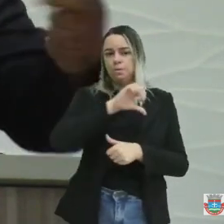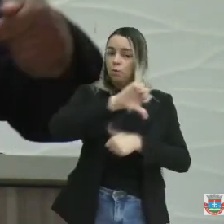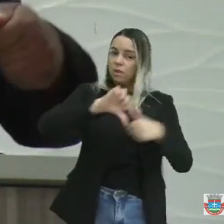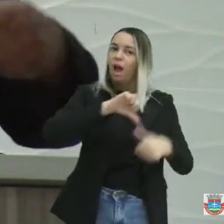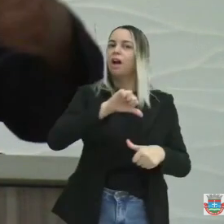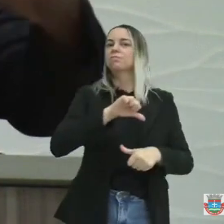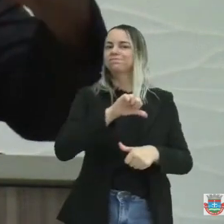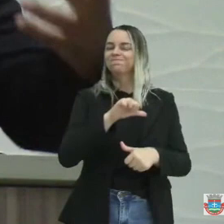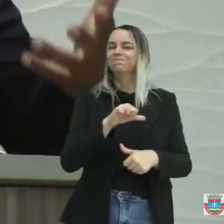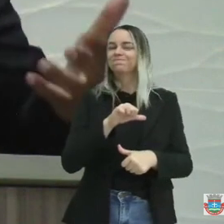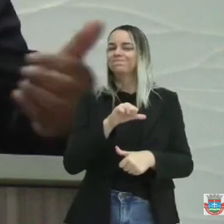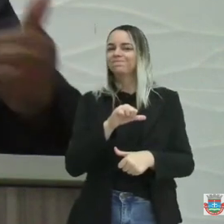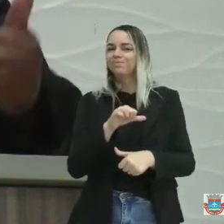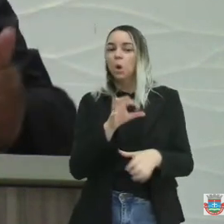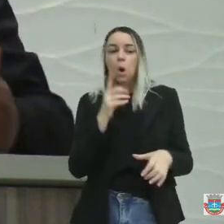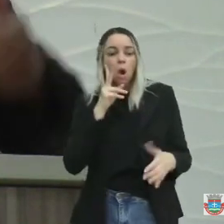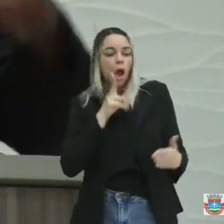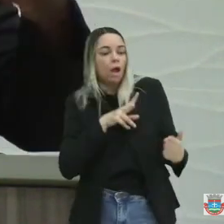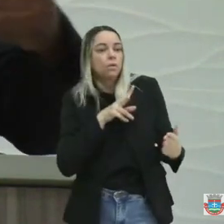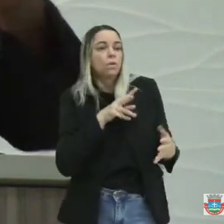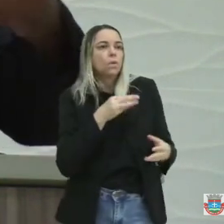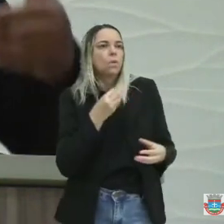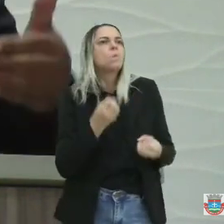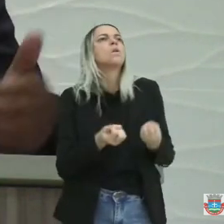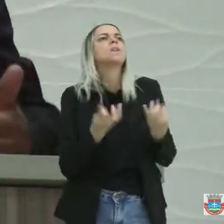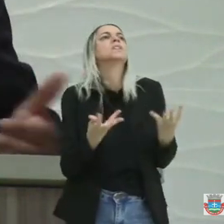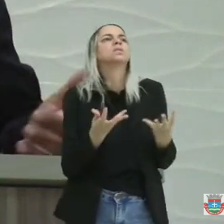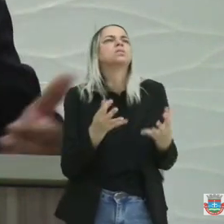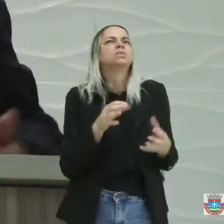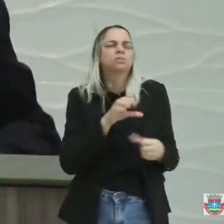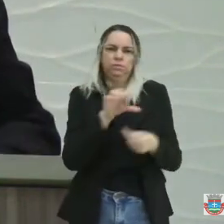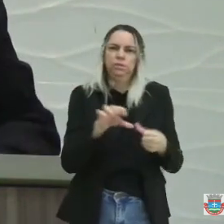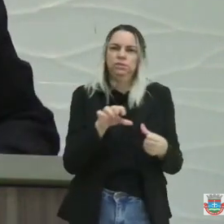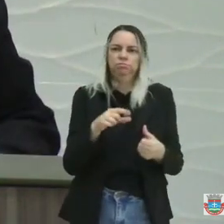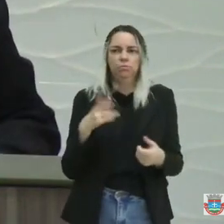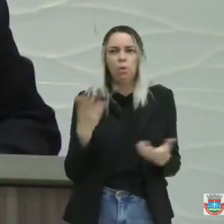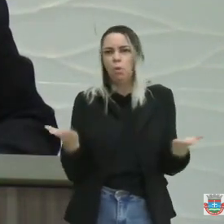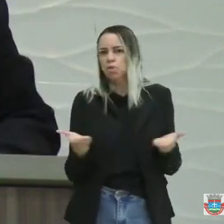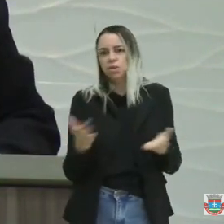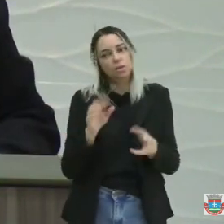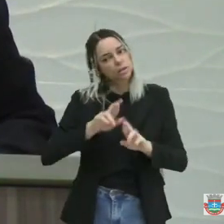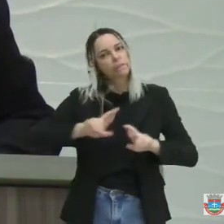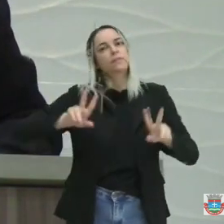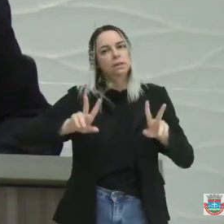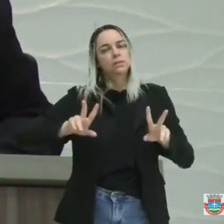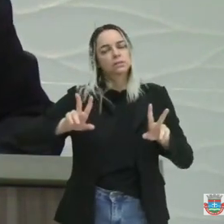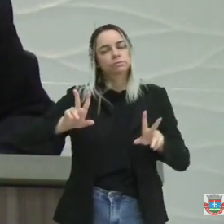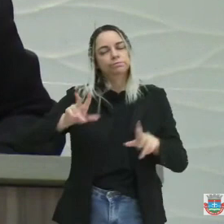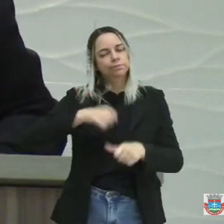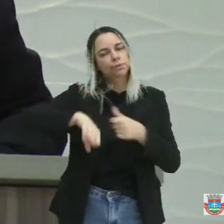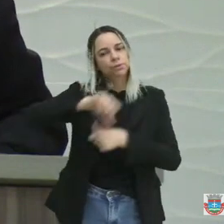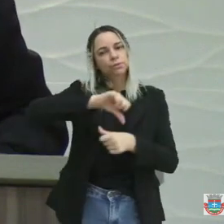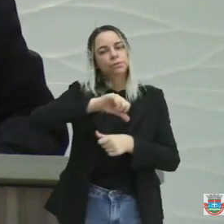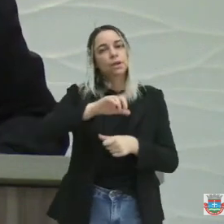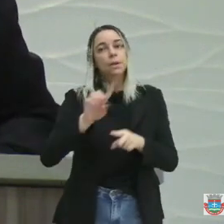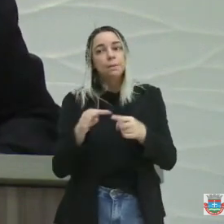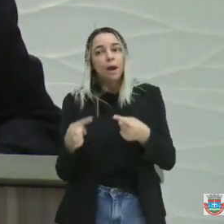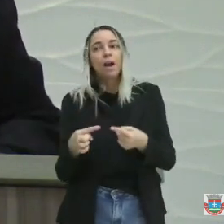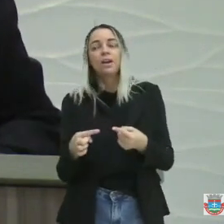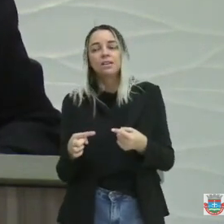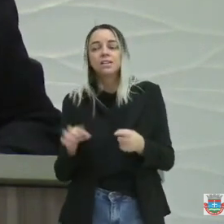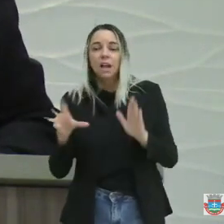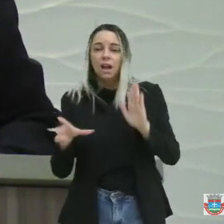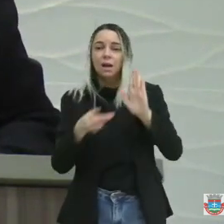emenda para hoje. É um valor a ser corrigido, que hoje o valor é mais, sabemos disso. Mas foi uma